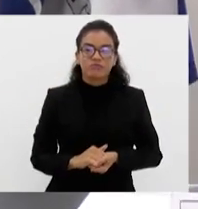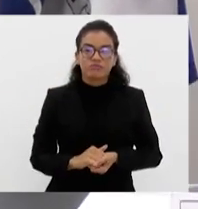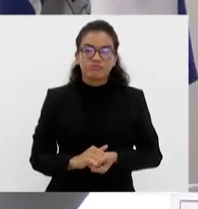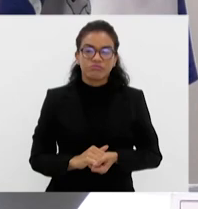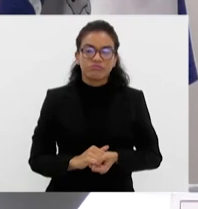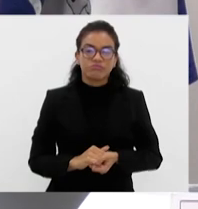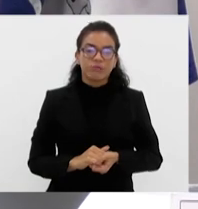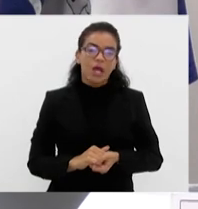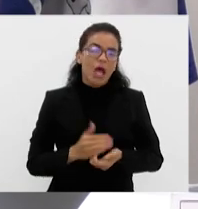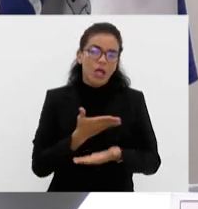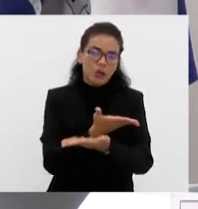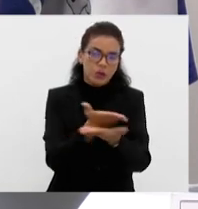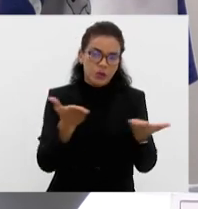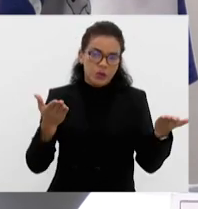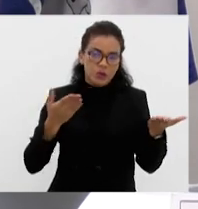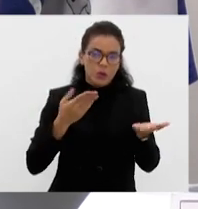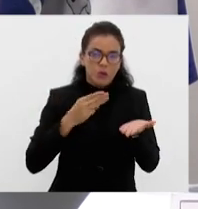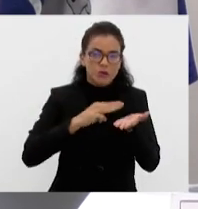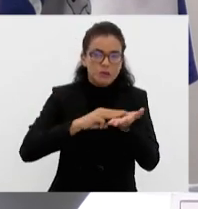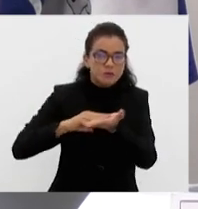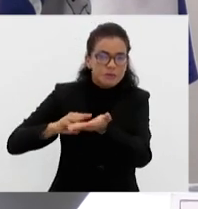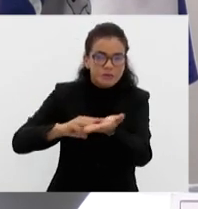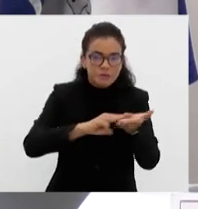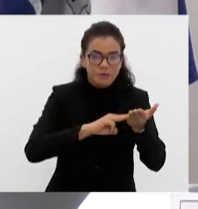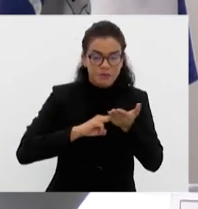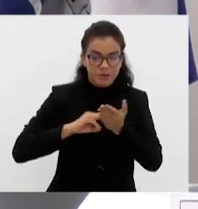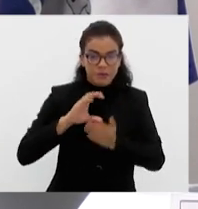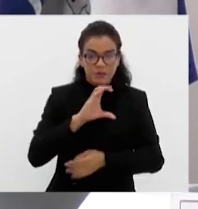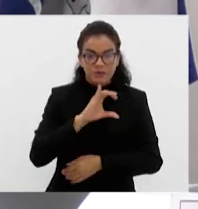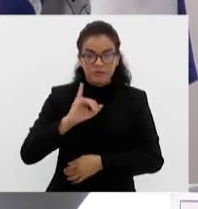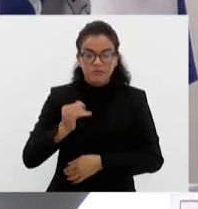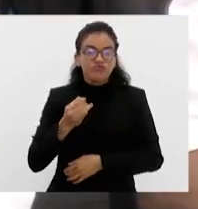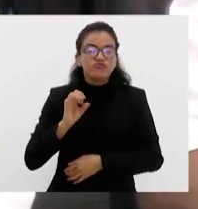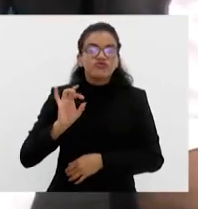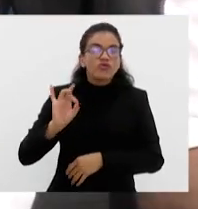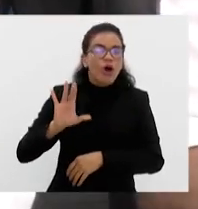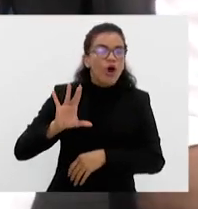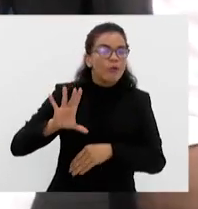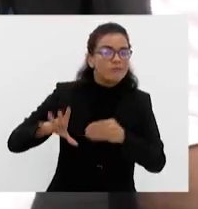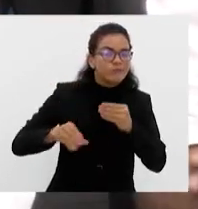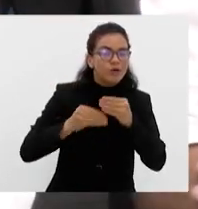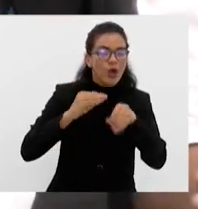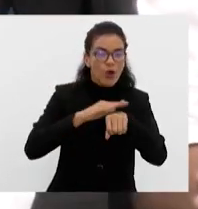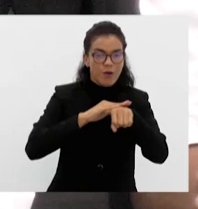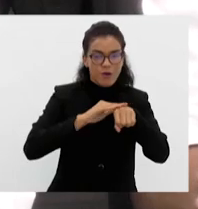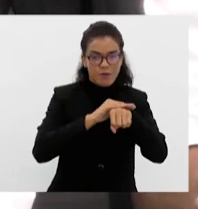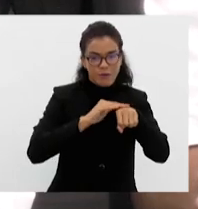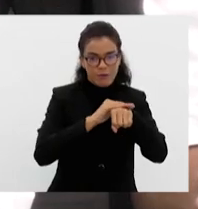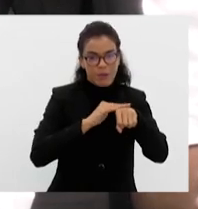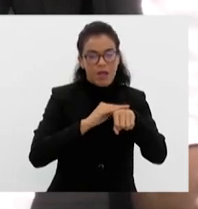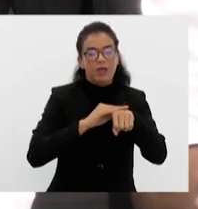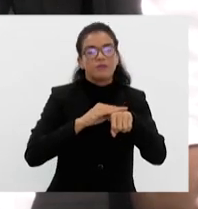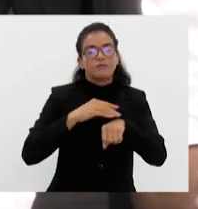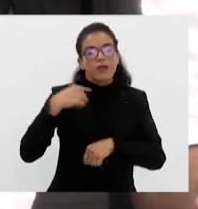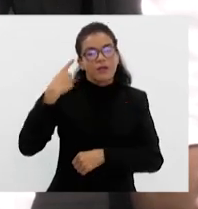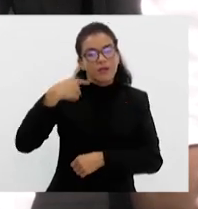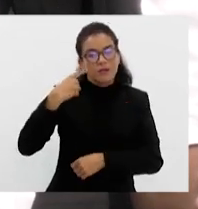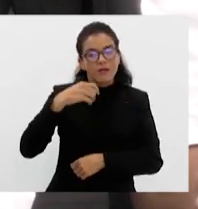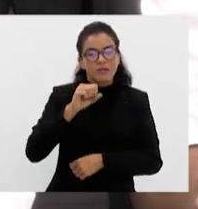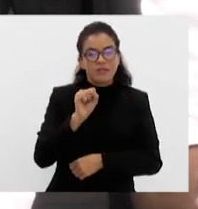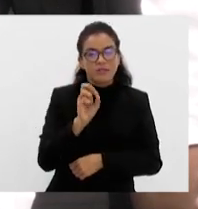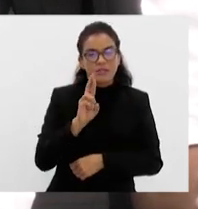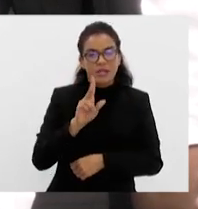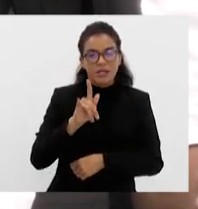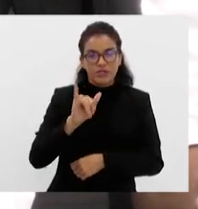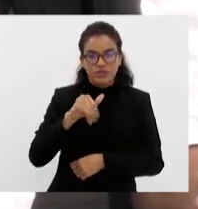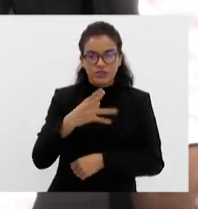os membros da CCJ. Só comentar, deputado Serginho, doutor Serginho, deputada Célia,